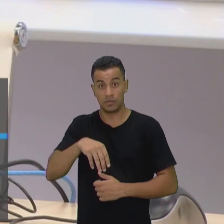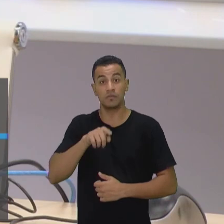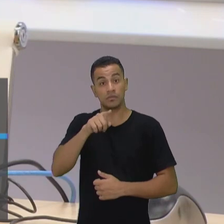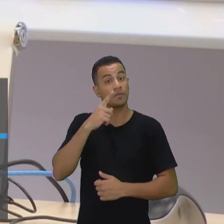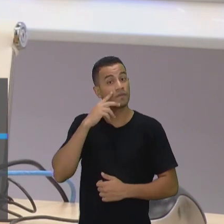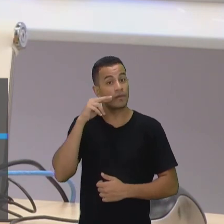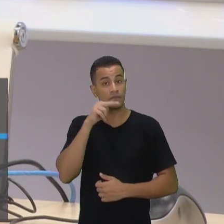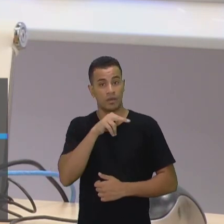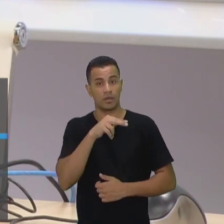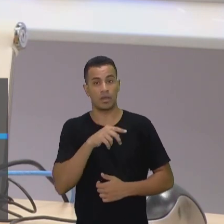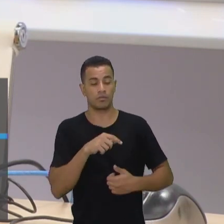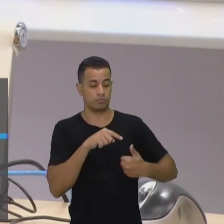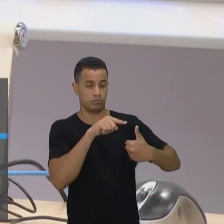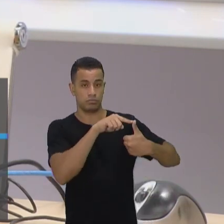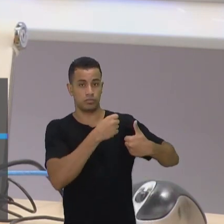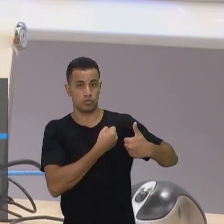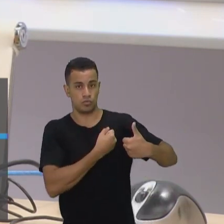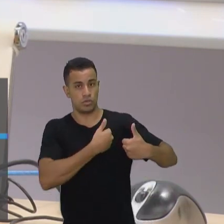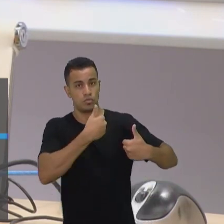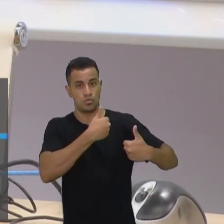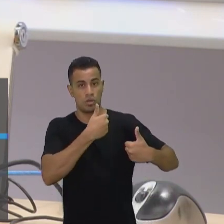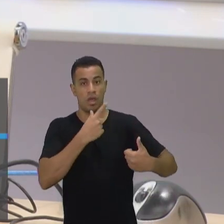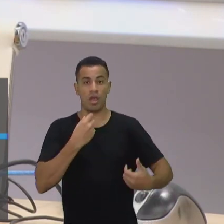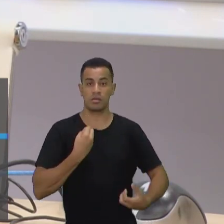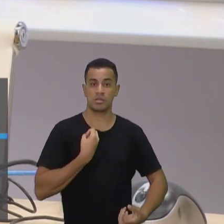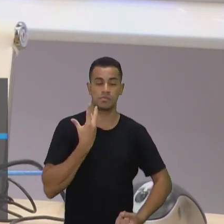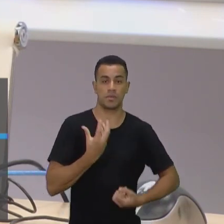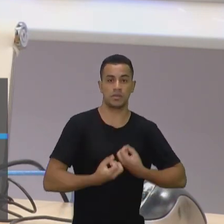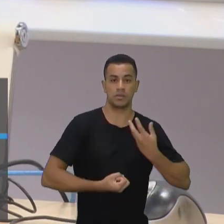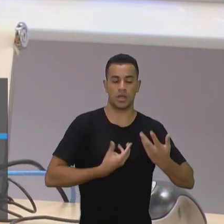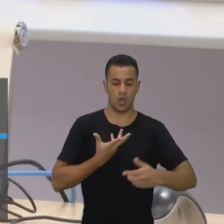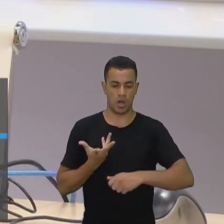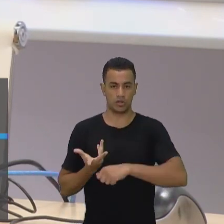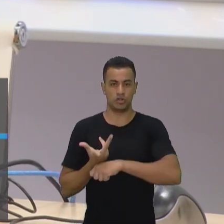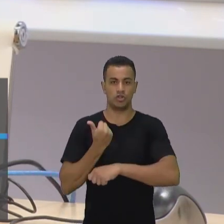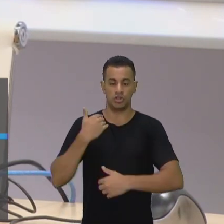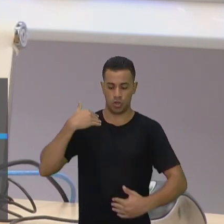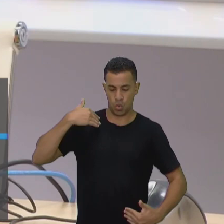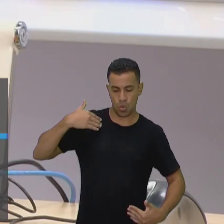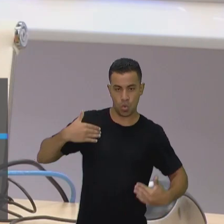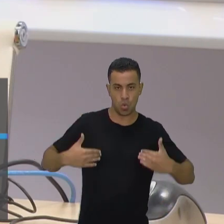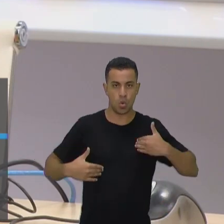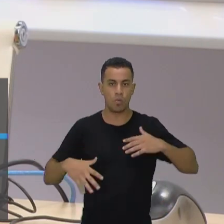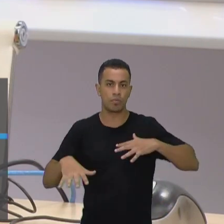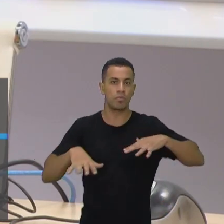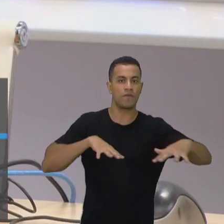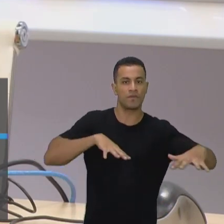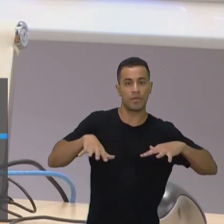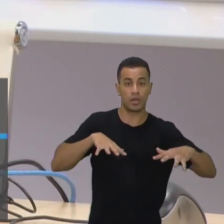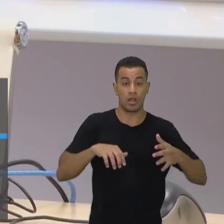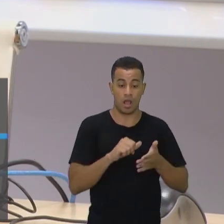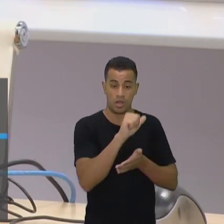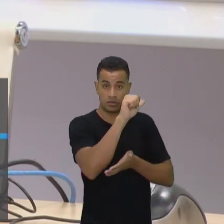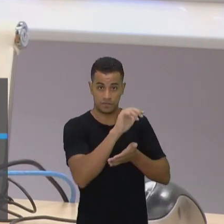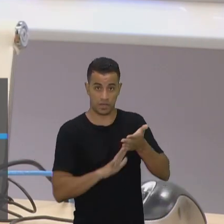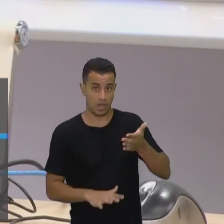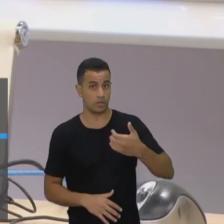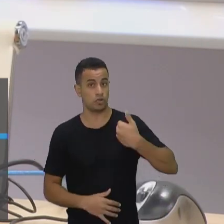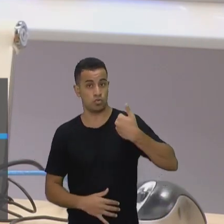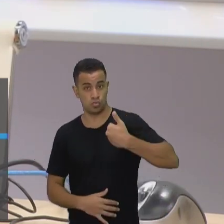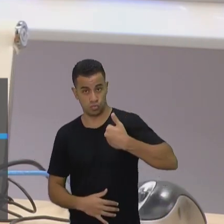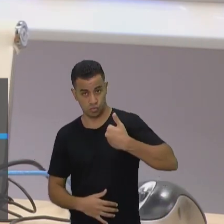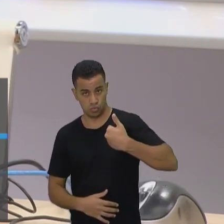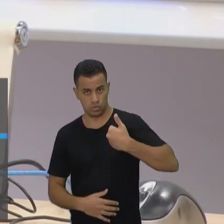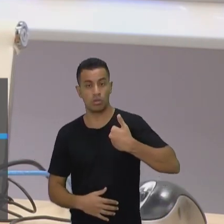1, tá? Expressões artísticas, corpo e movimento, atividade 1, tá? Então, logo na primeira atividade do